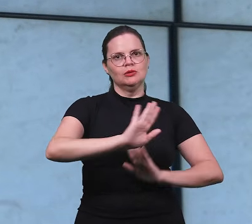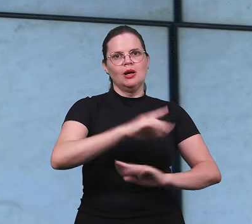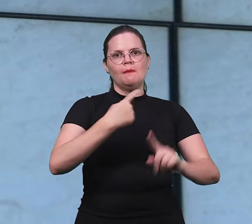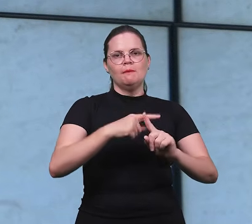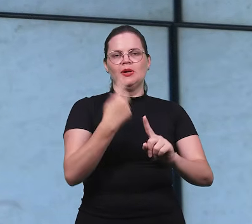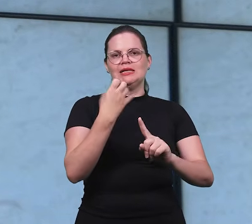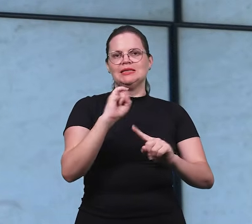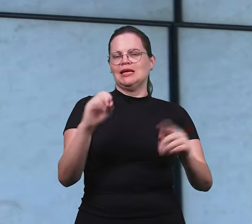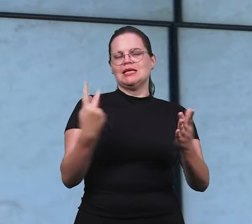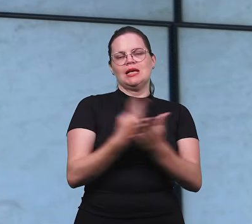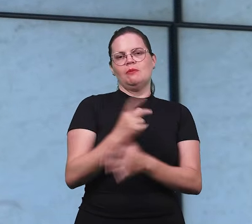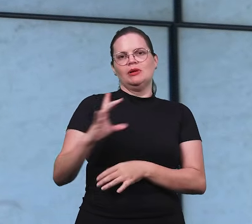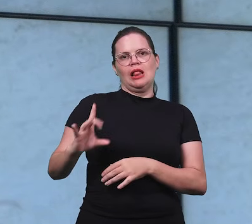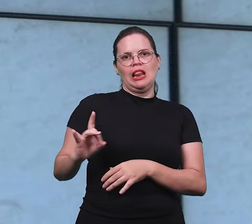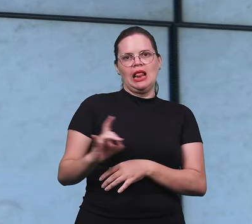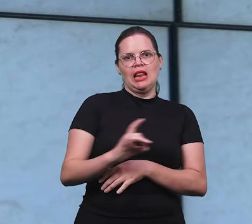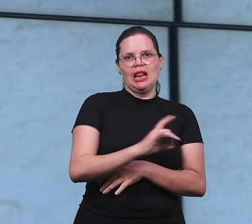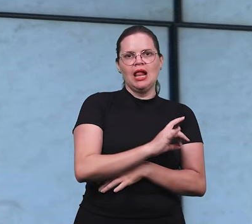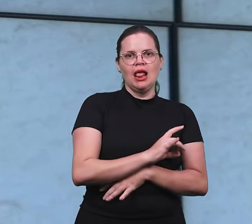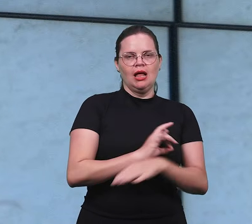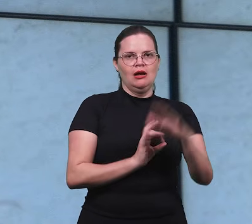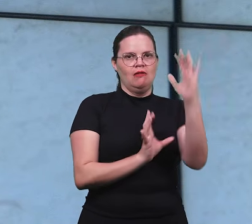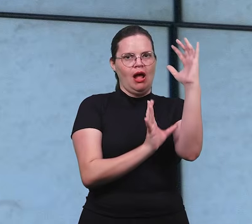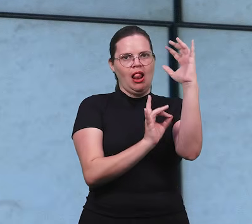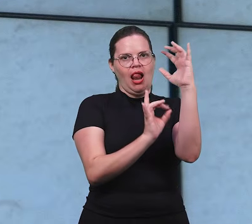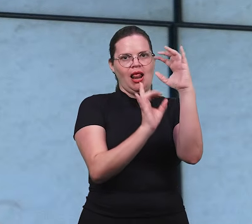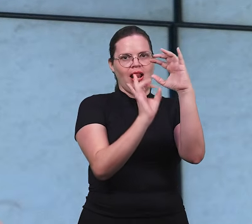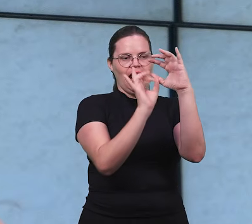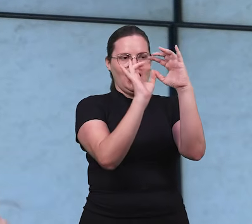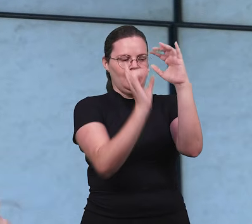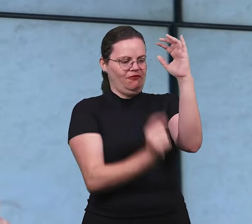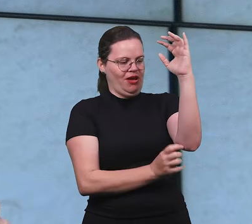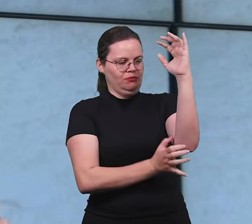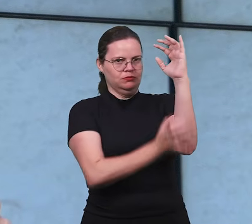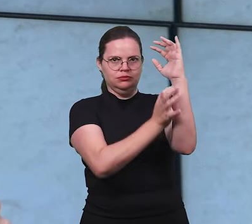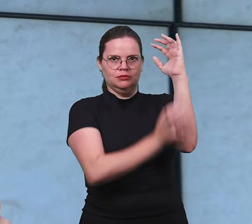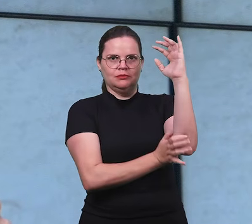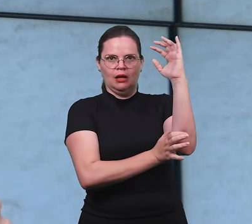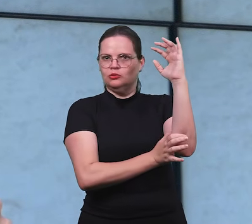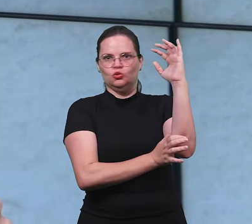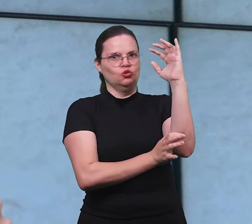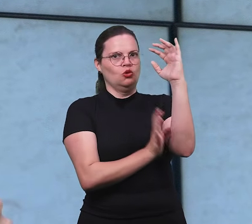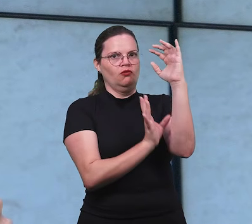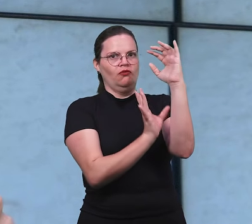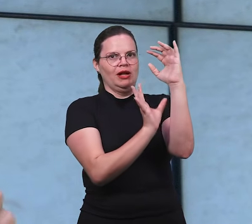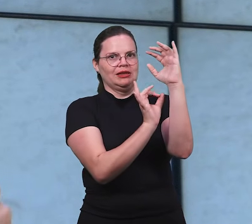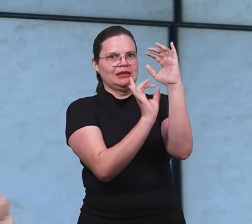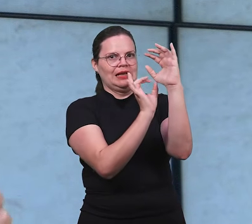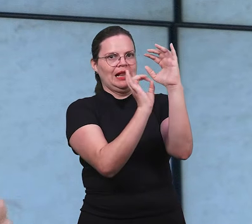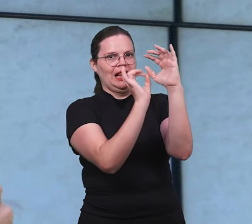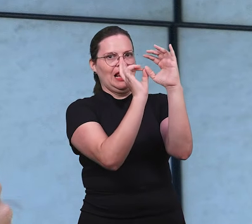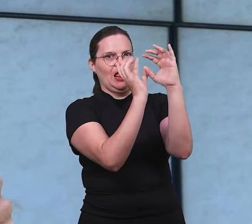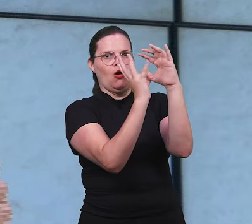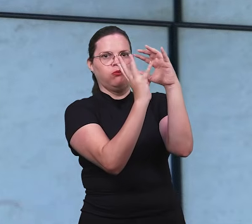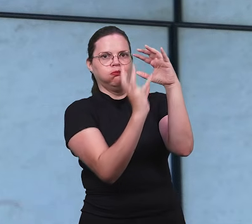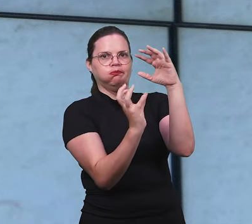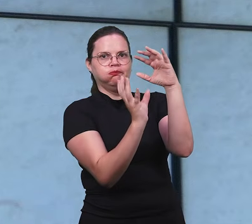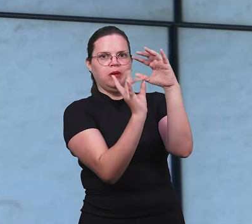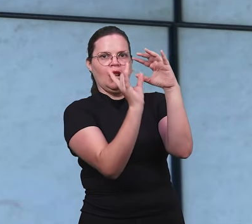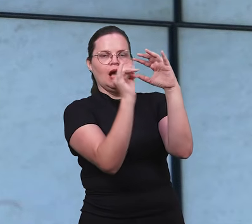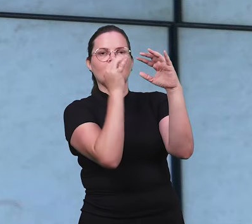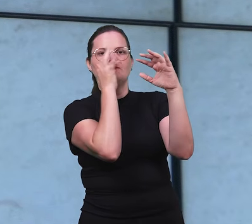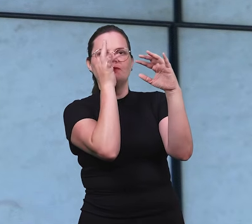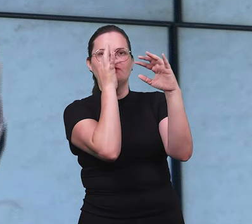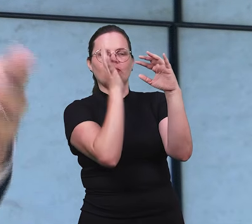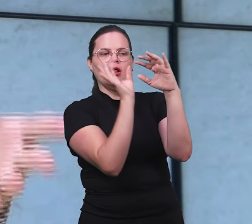nos galhos mais fortes, não vai às vezes no tronco, vai nos galhos, vai para produzir, para atingir o fruto, as